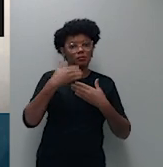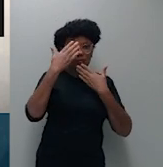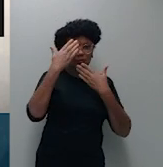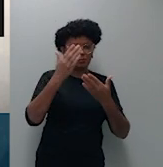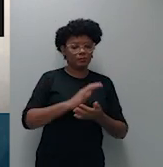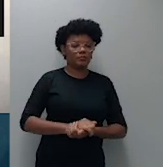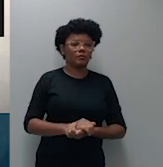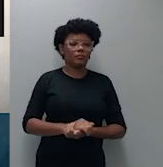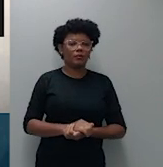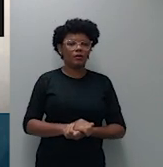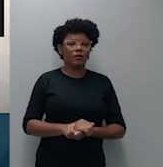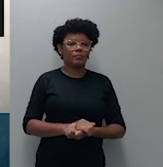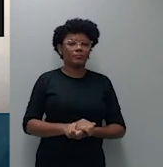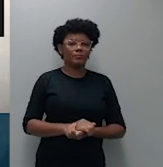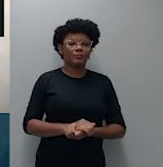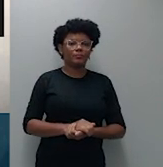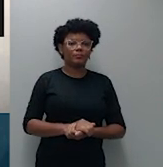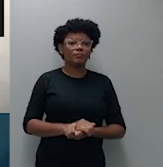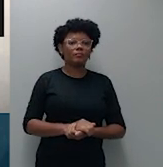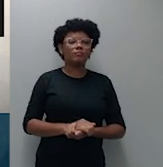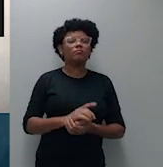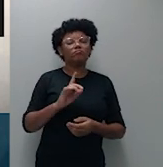matéria bem